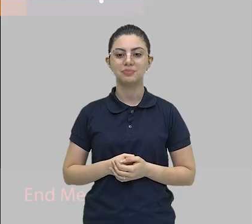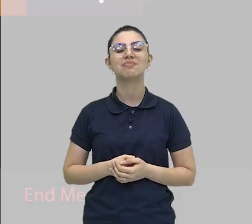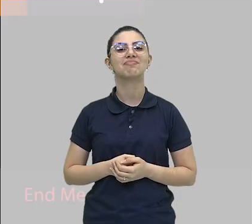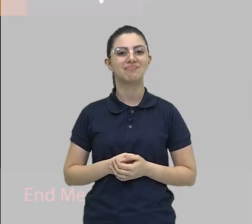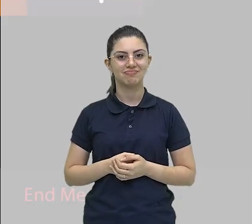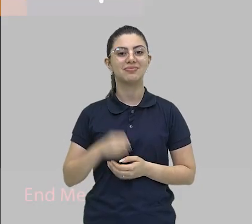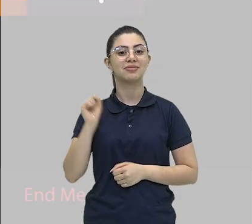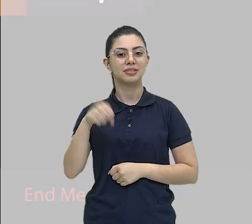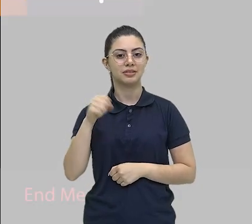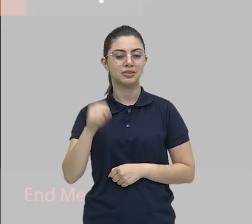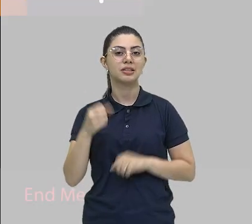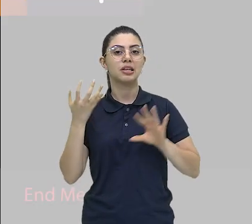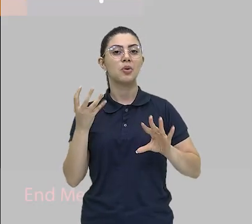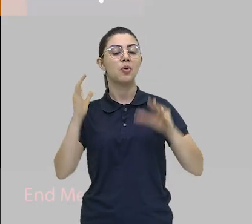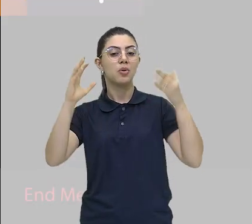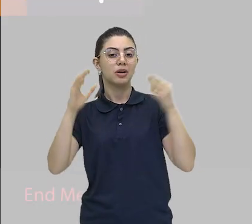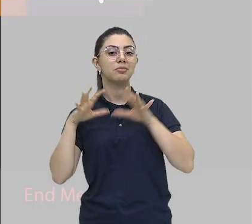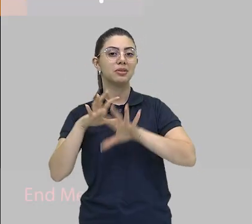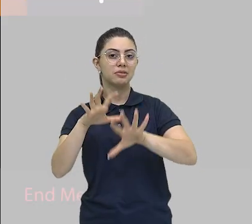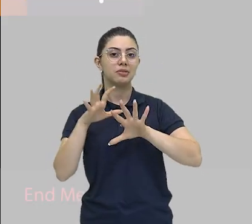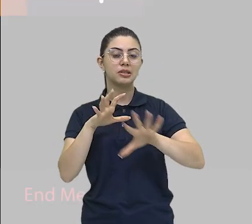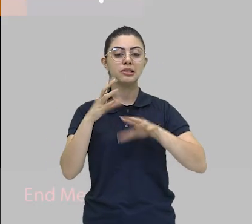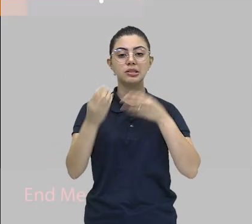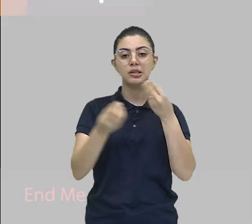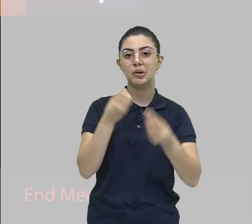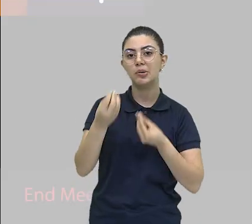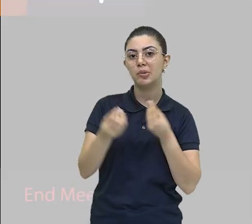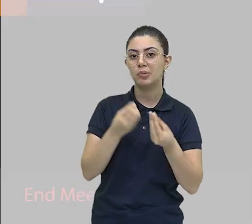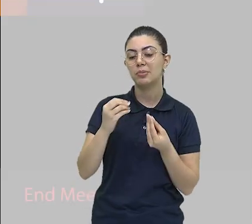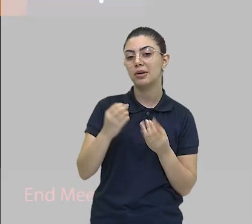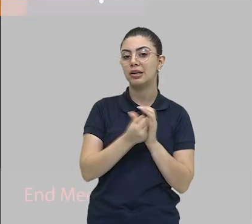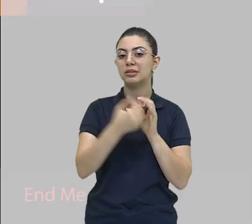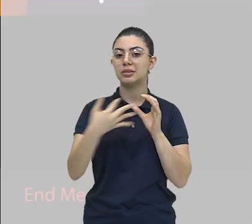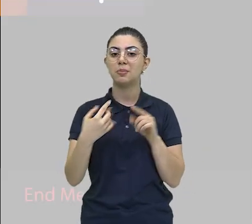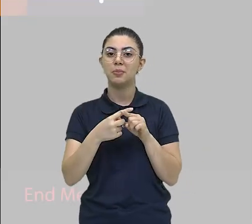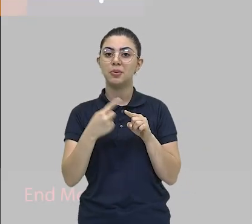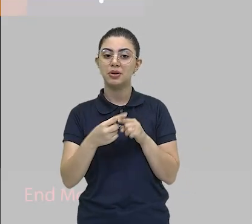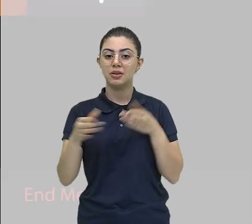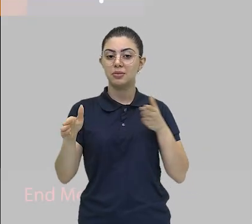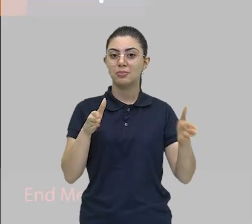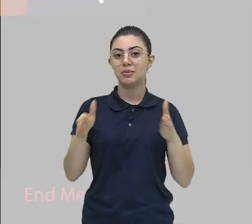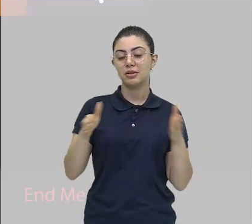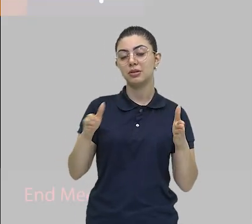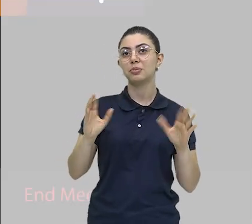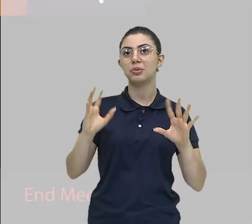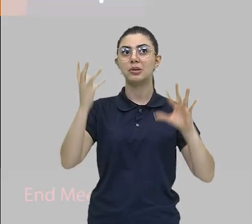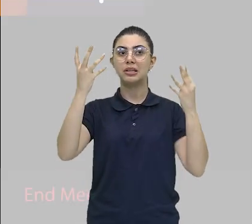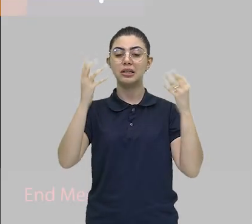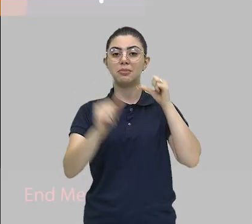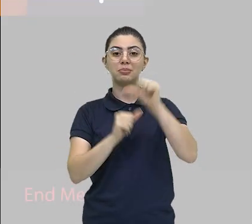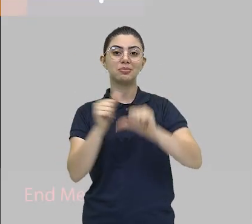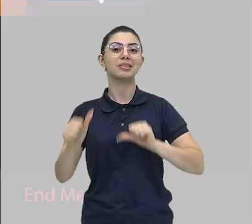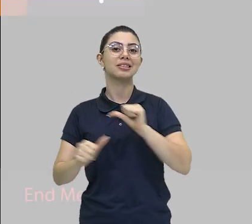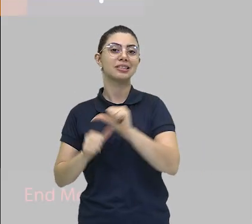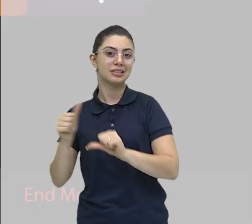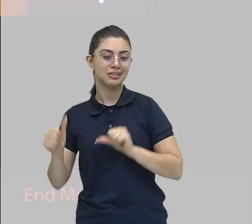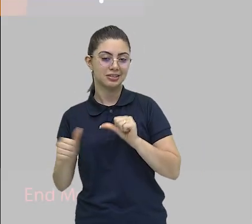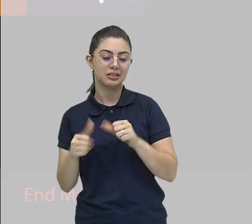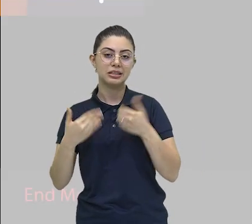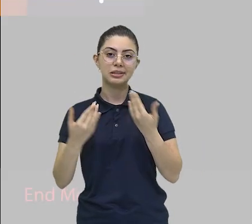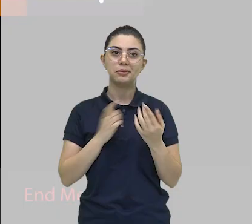Sim, o clima influencia nesses ciclos biológicos porque nós estamos vivendo aí um período de mudanças climáticas. E aí são mudanças